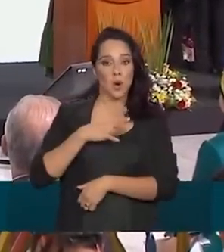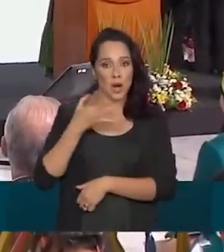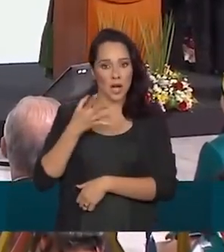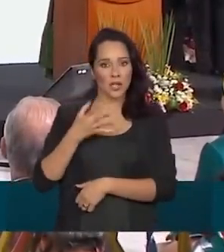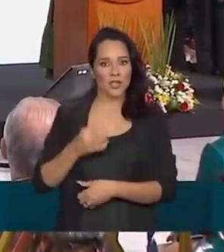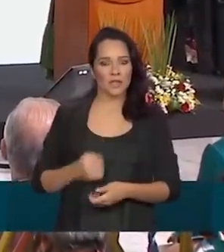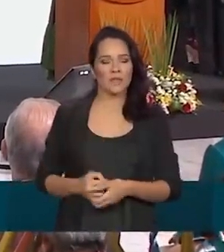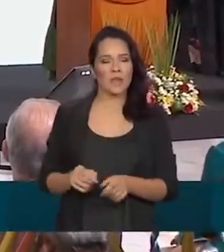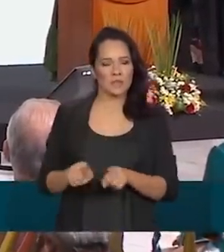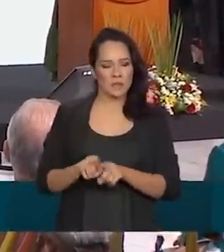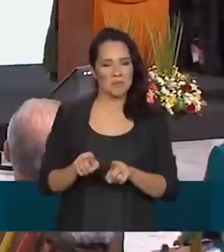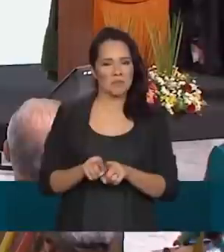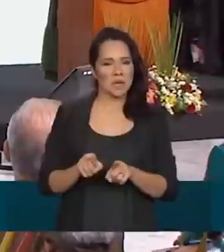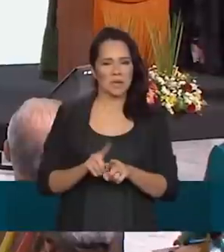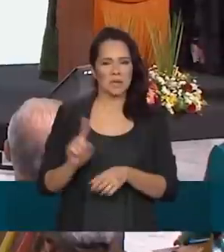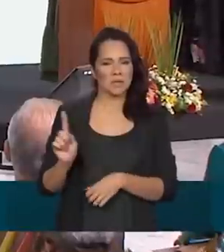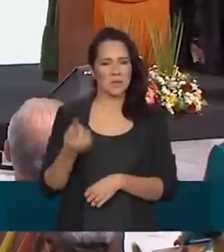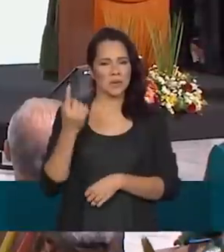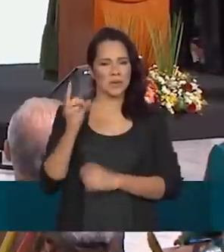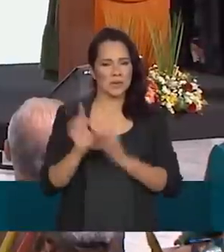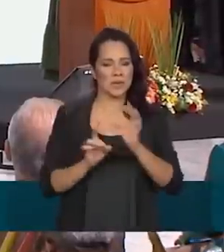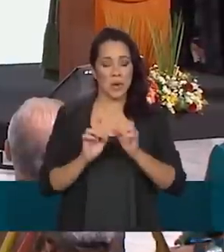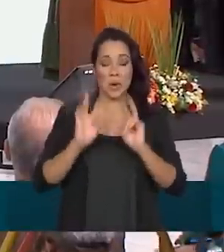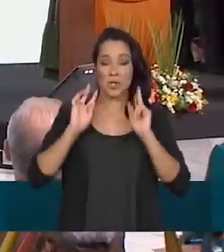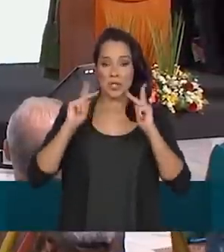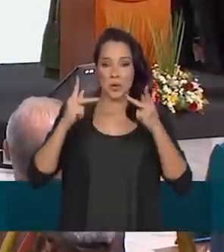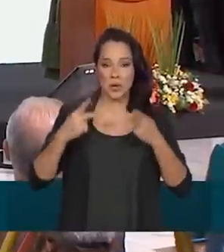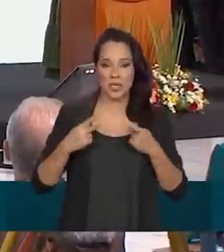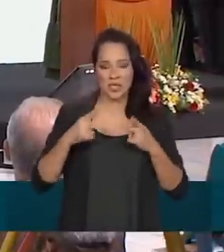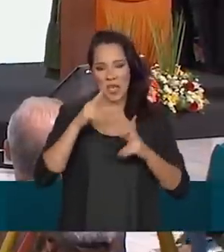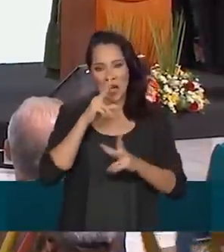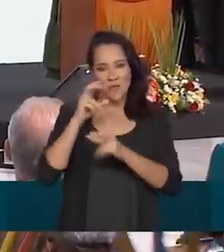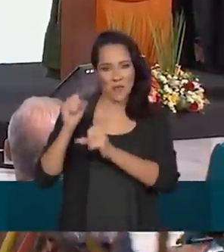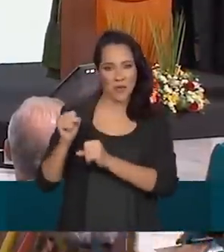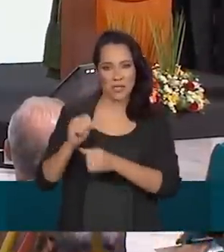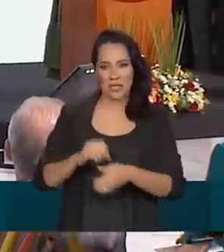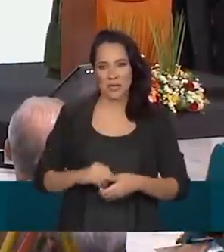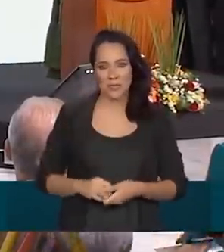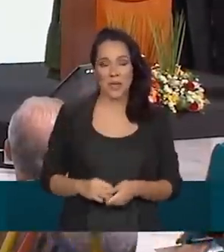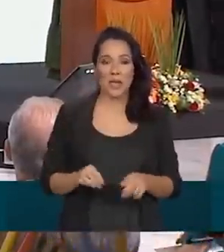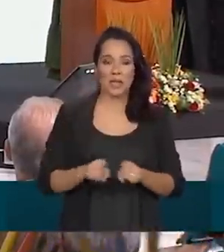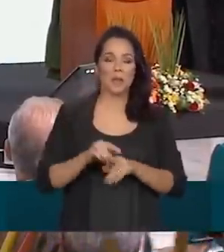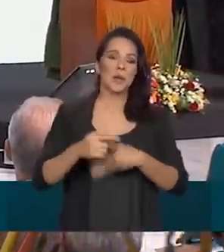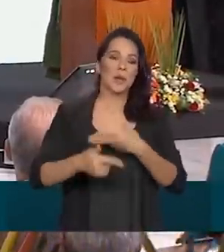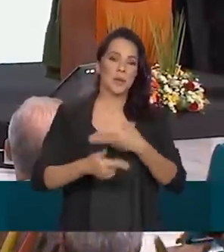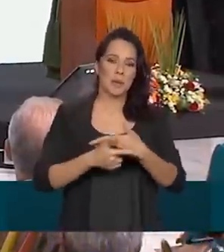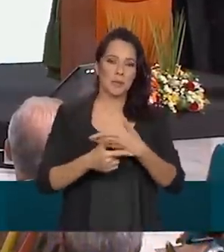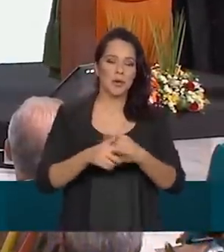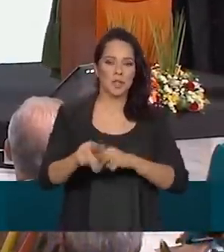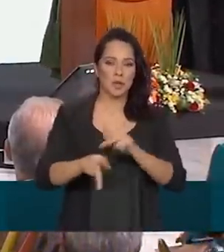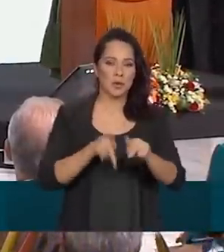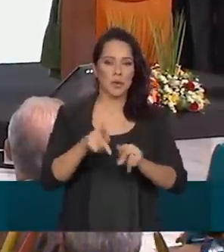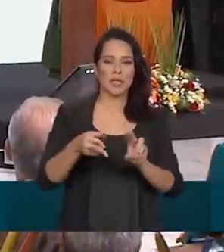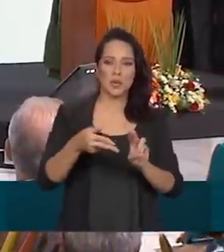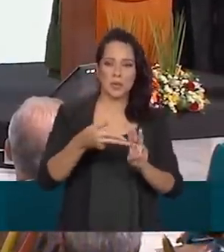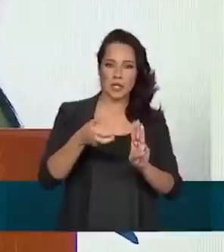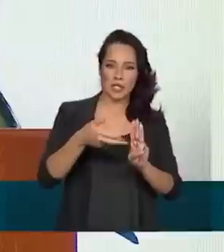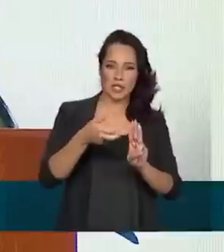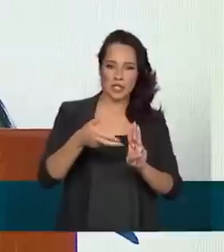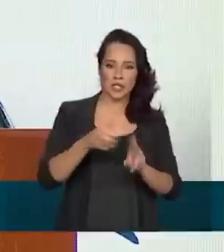coragem e ousadia de reconhecer a força e o papel dos povos